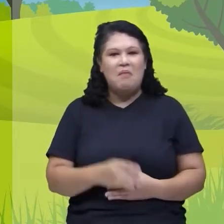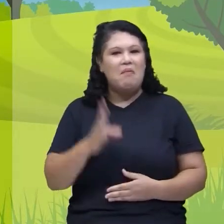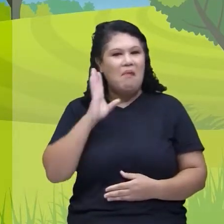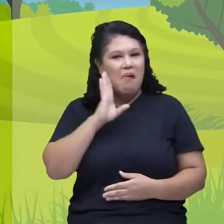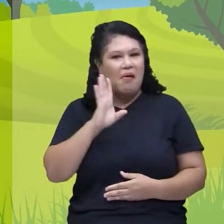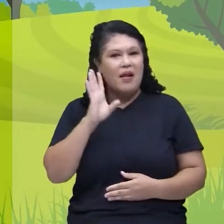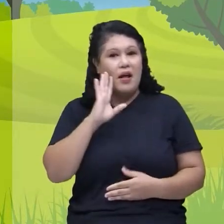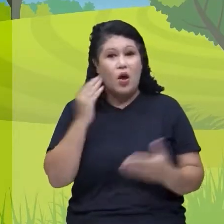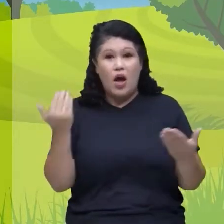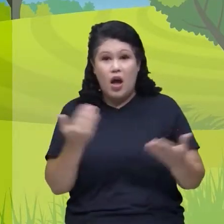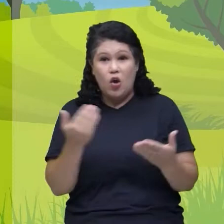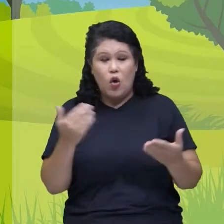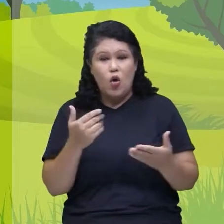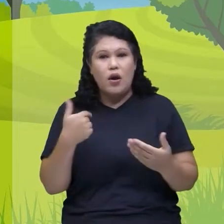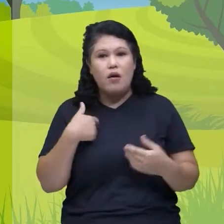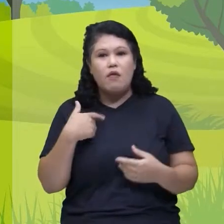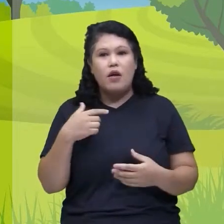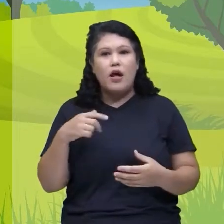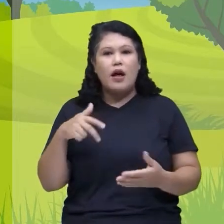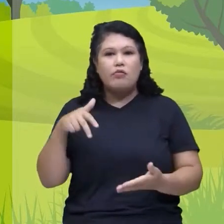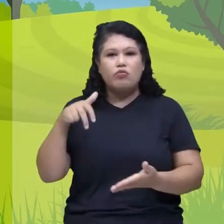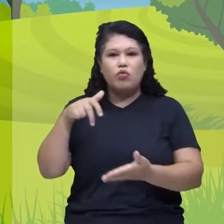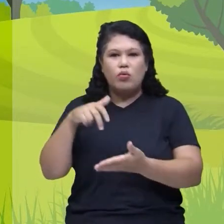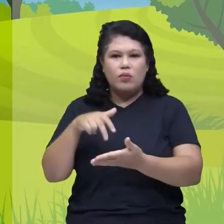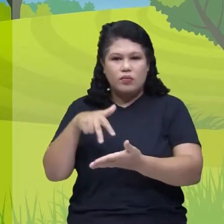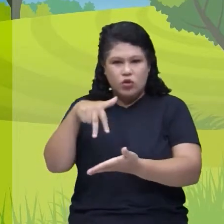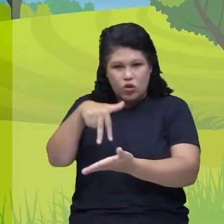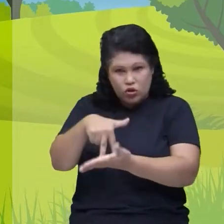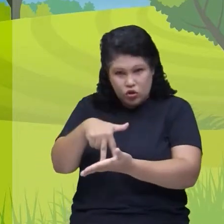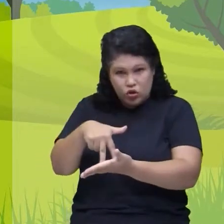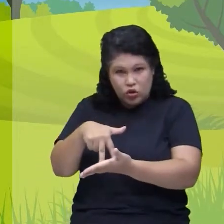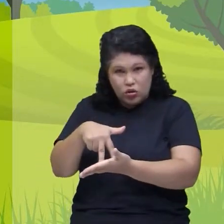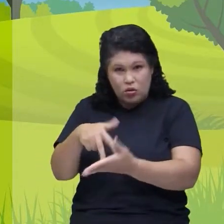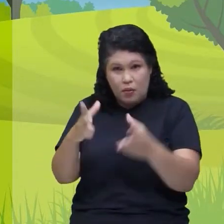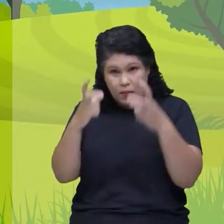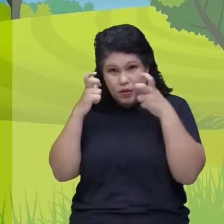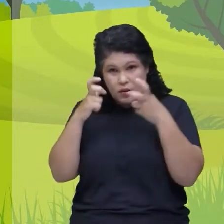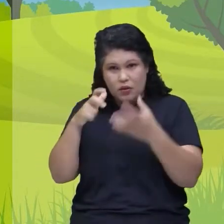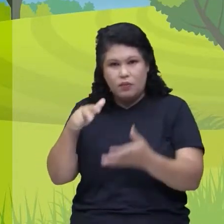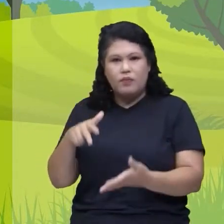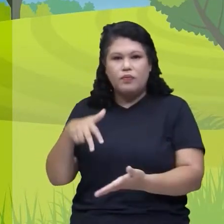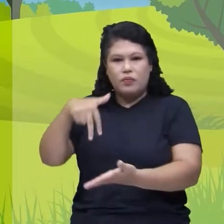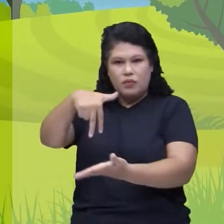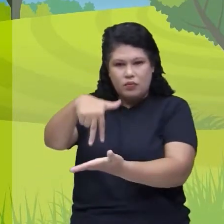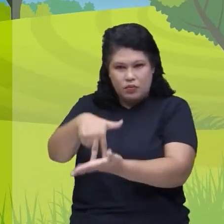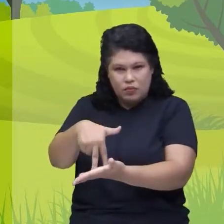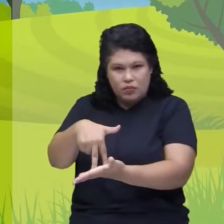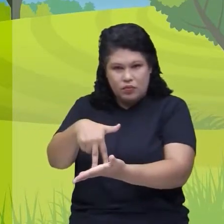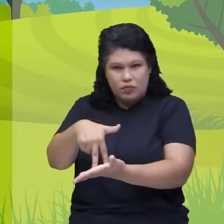Agora, quando eu falar posição de escuta, todo mundo vai ficar na posição de escuta. Vamos lá? Posição de escuta.